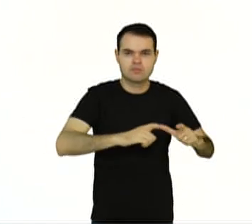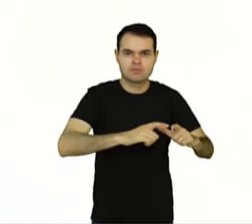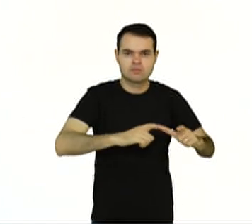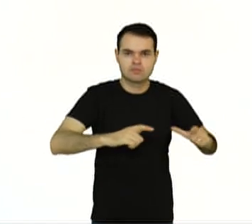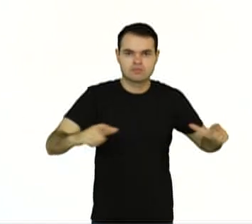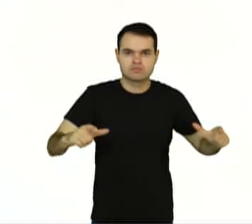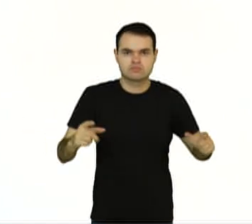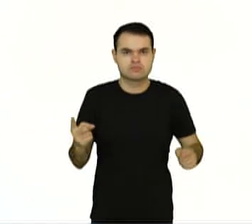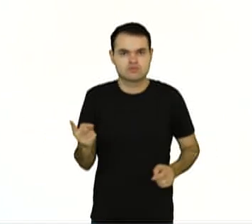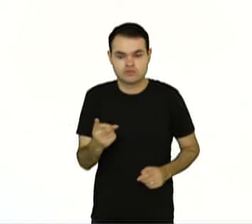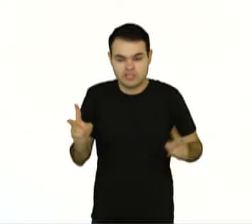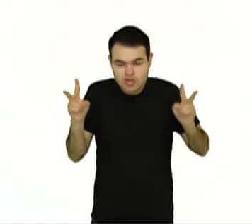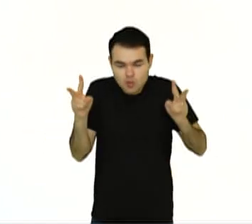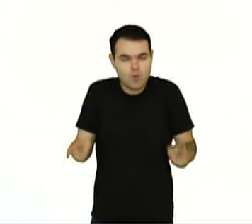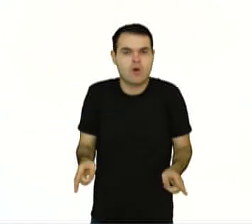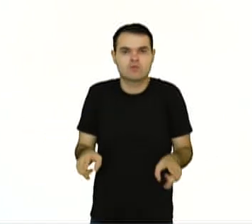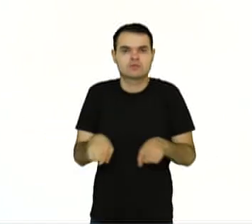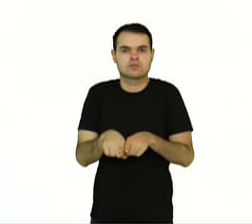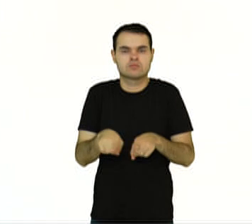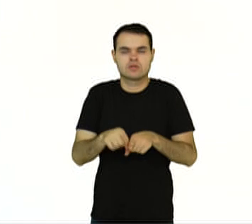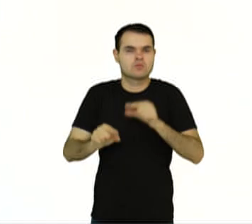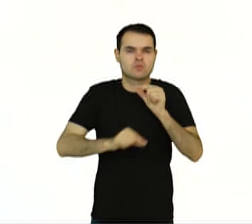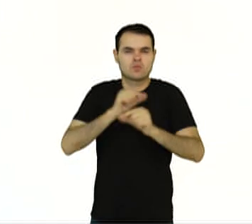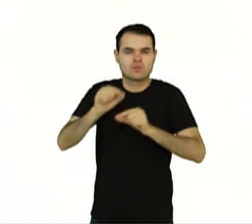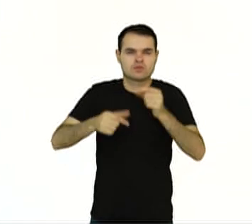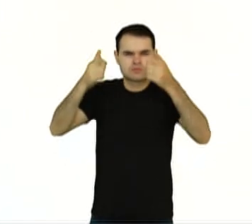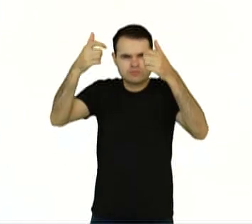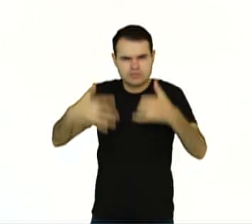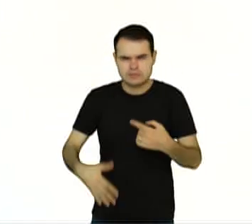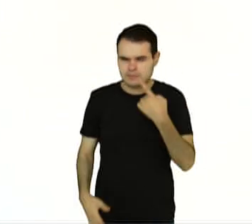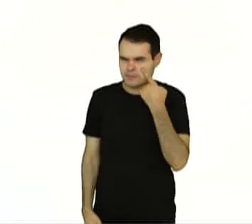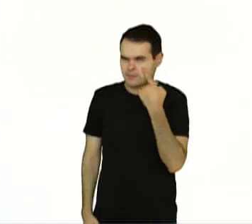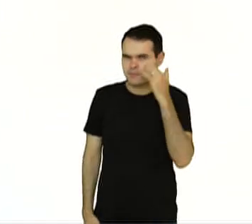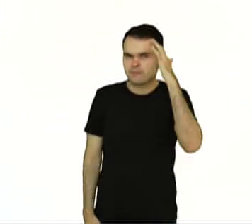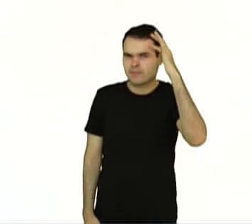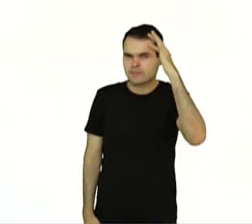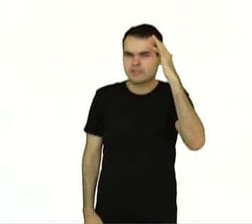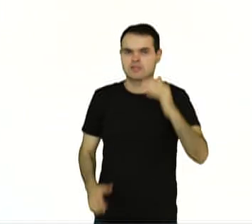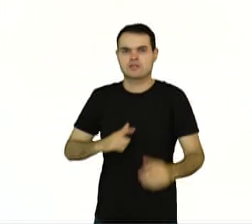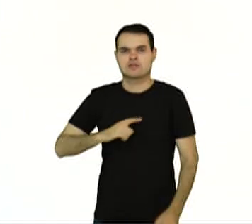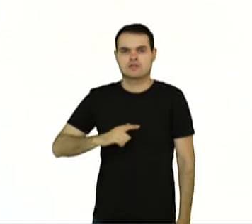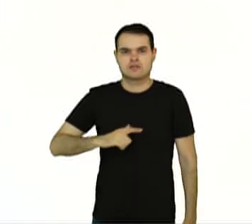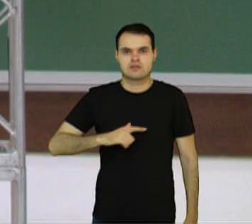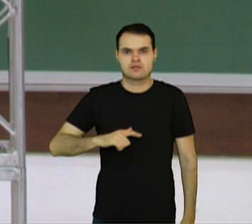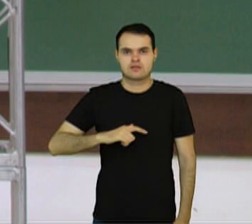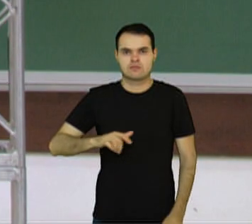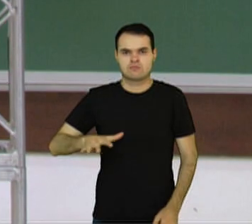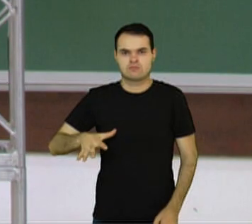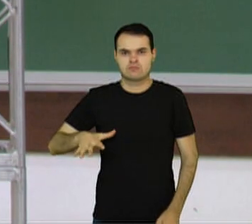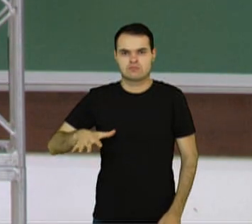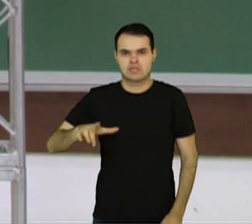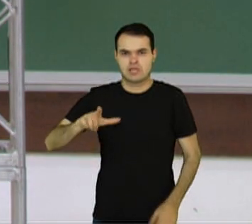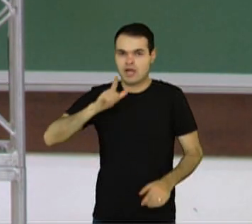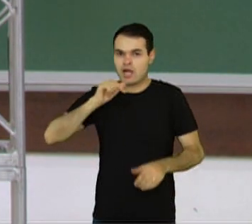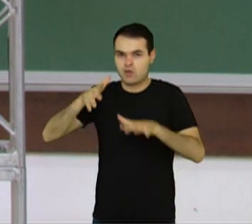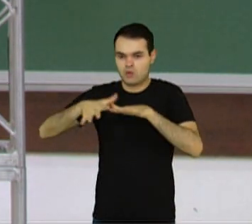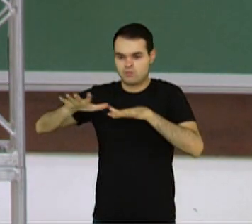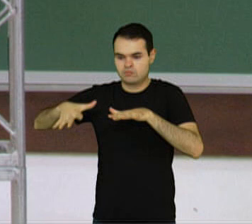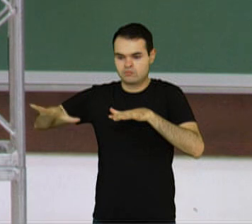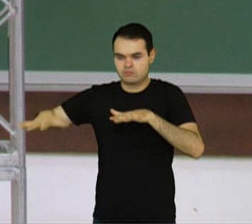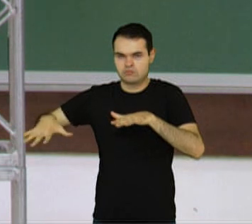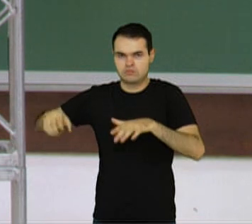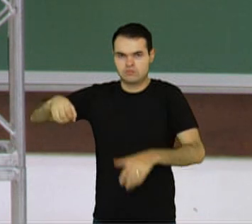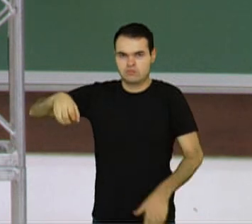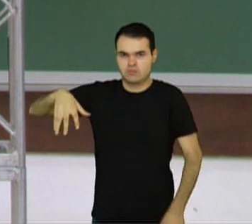concordância de fase. O que quer dizer esses termos ali? Imagina assim, que você tem um sistema de vibração na superfície de um lago, desse lado e